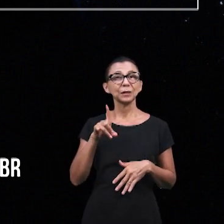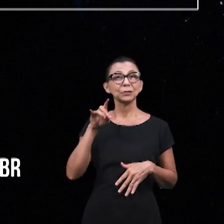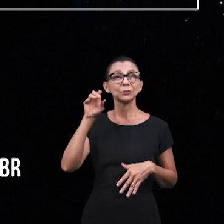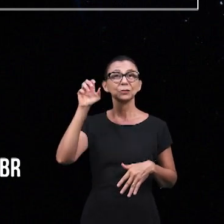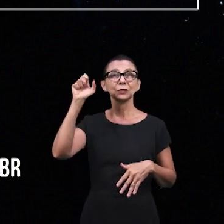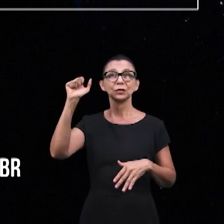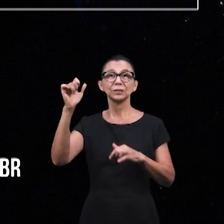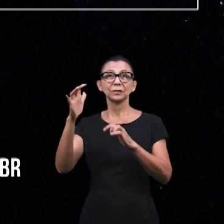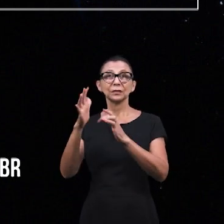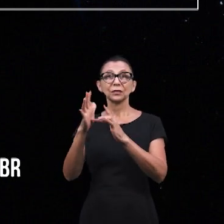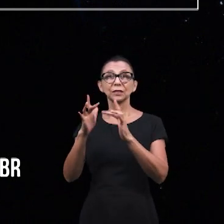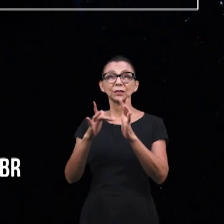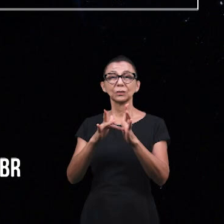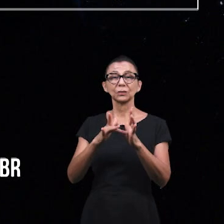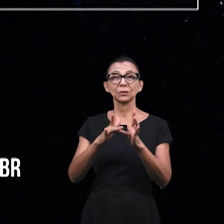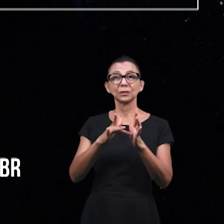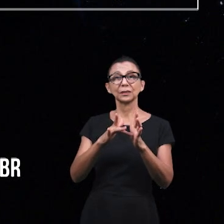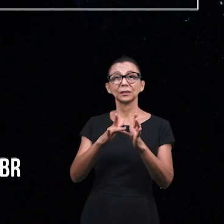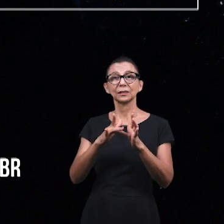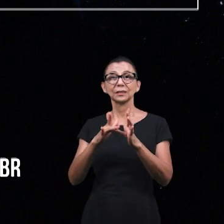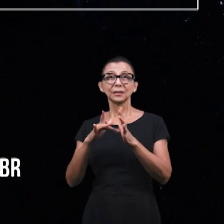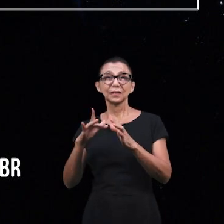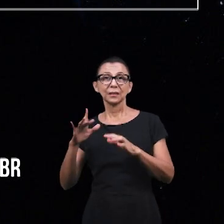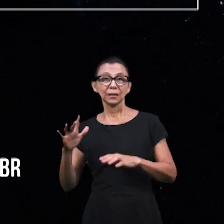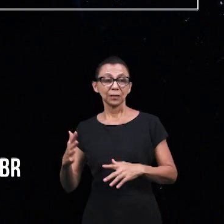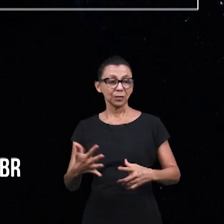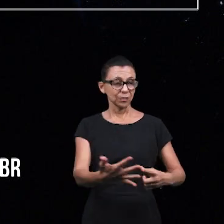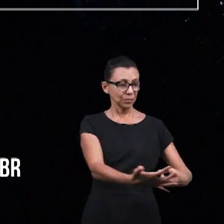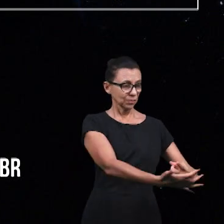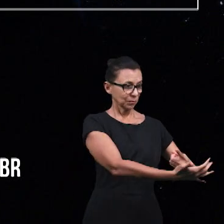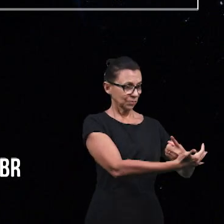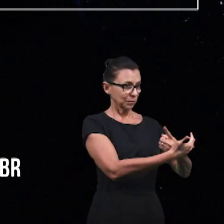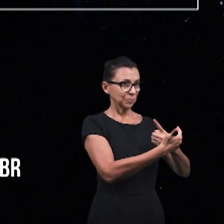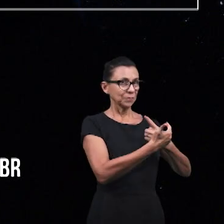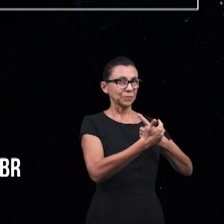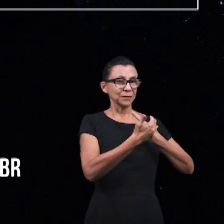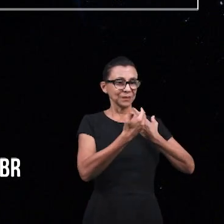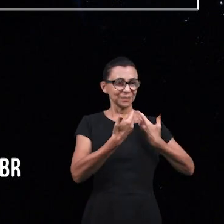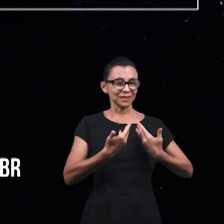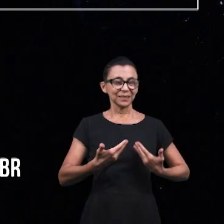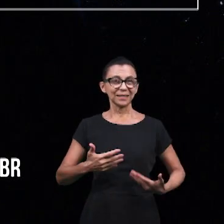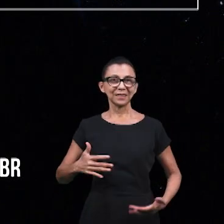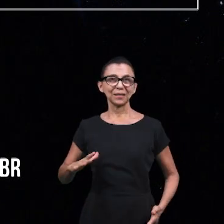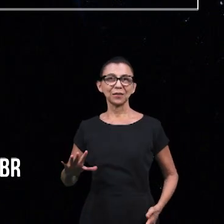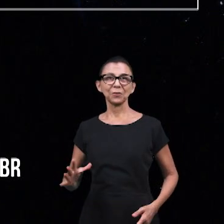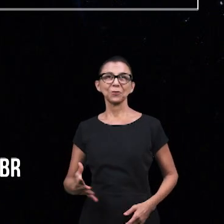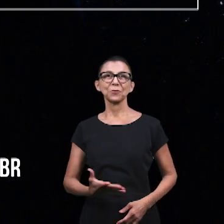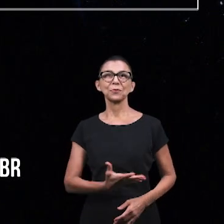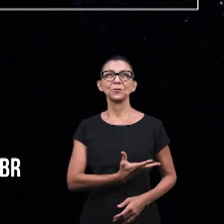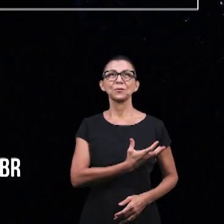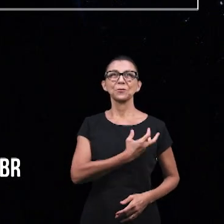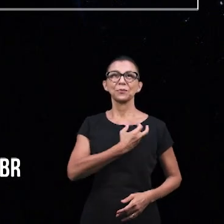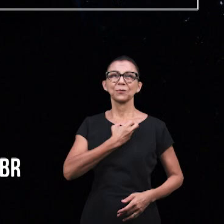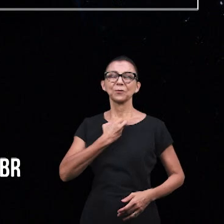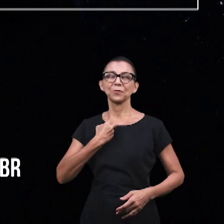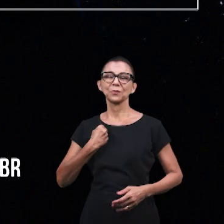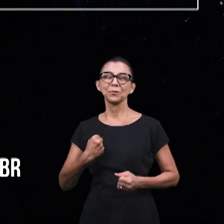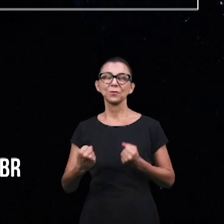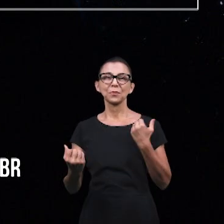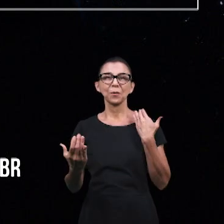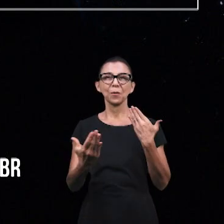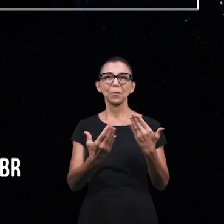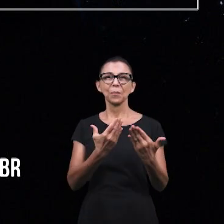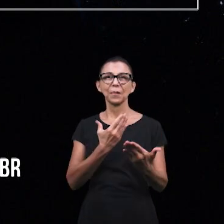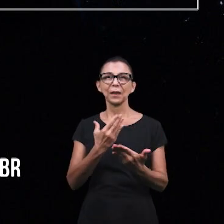Salvador me achou. Tal como a flor que no jardim